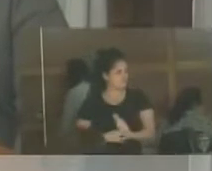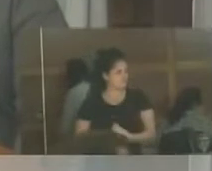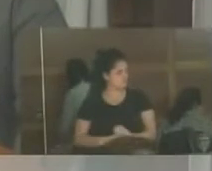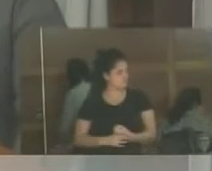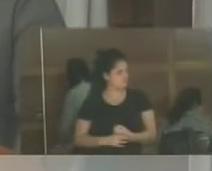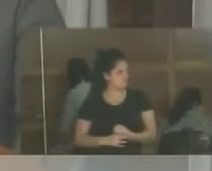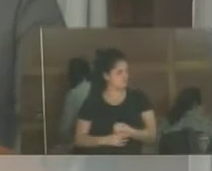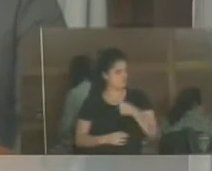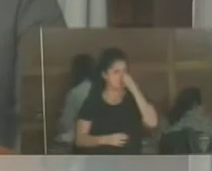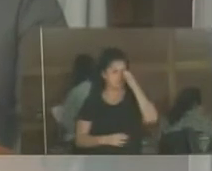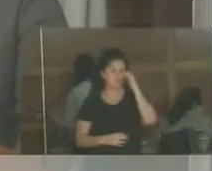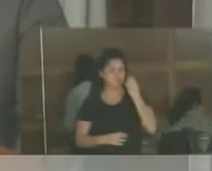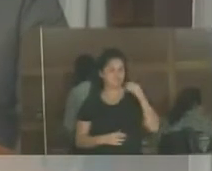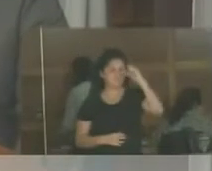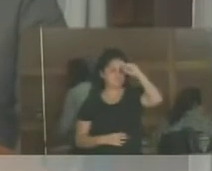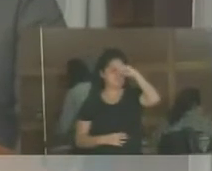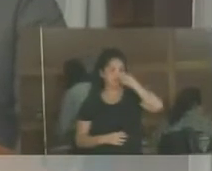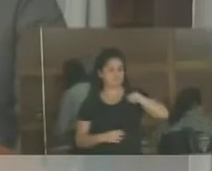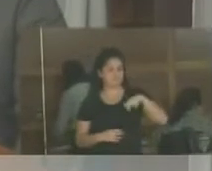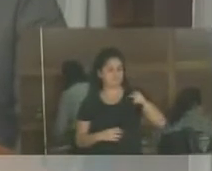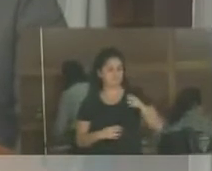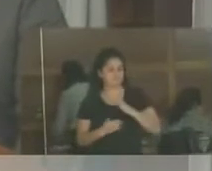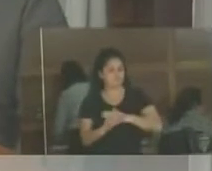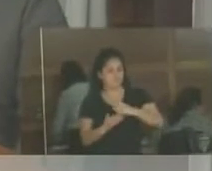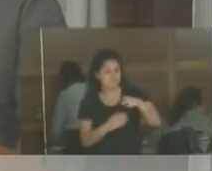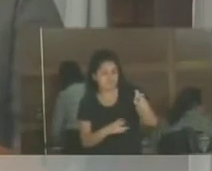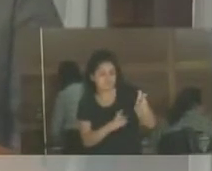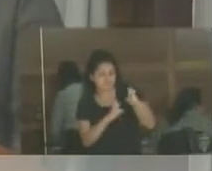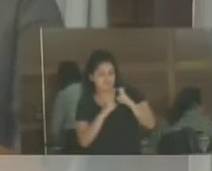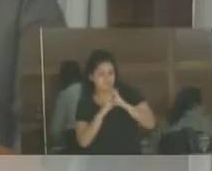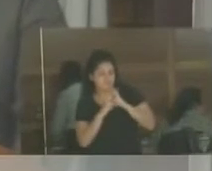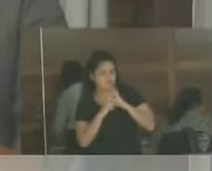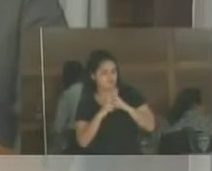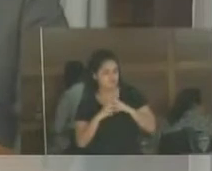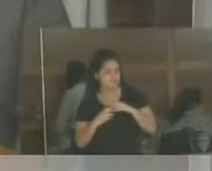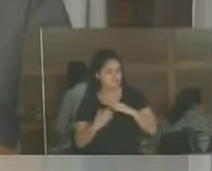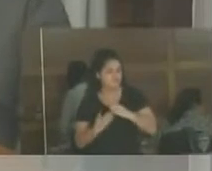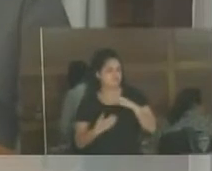gente, que depois quando você começa a observar, que o sintoma até de uma